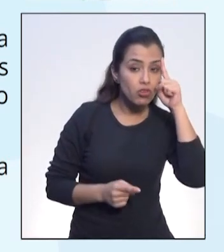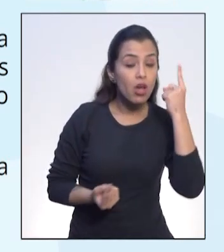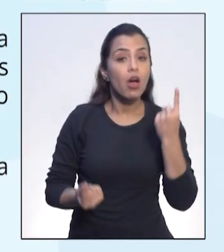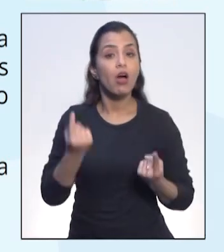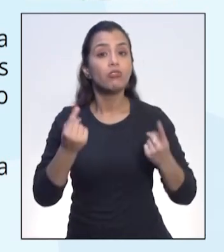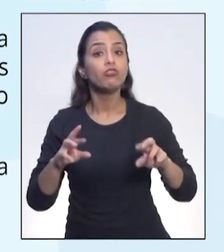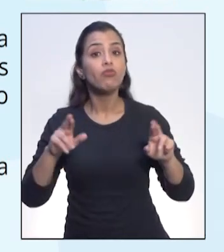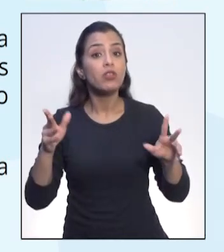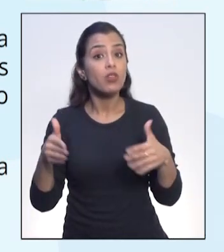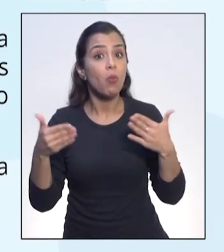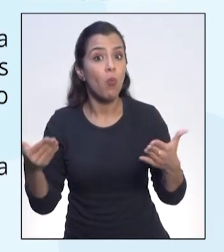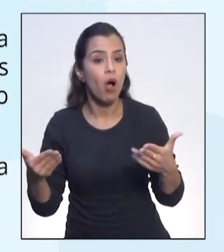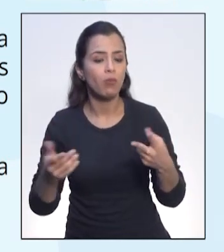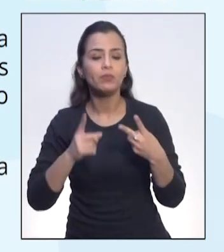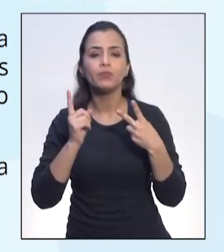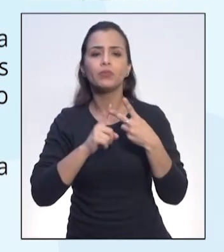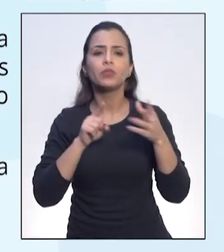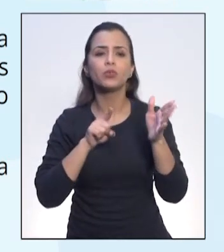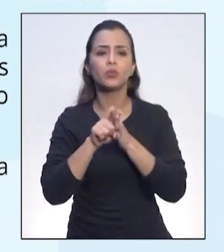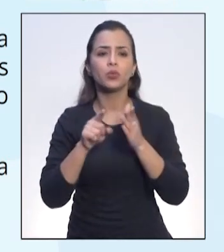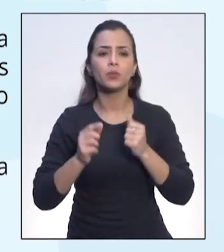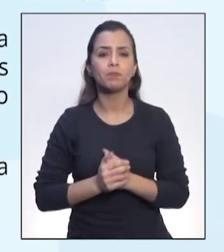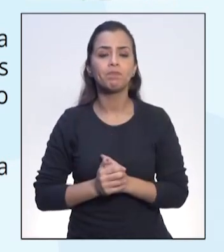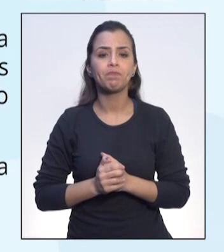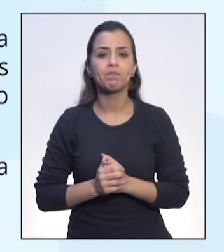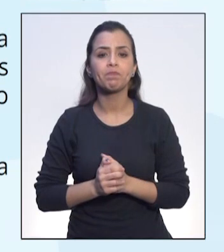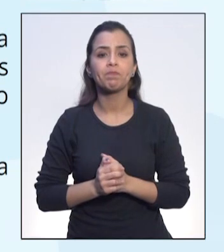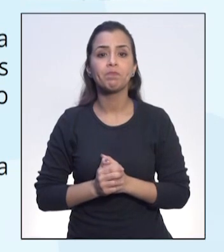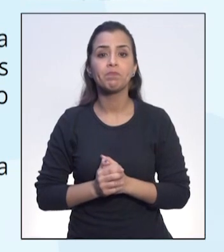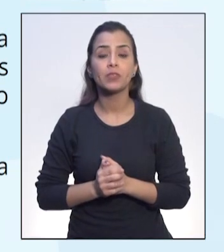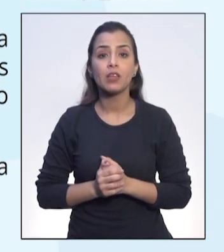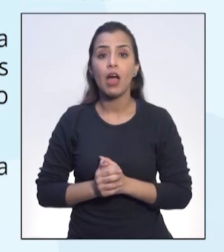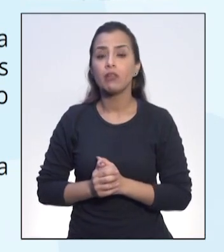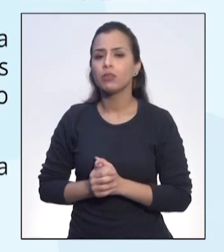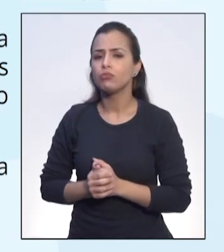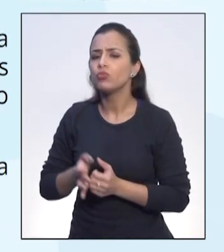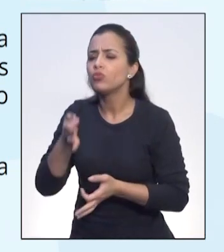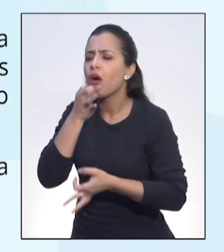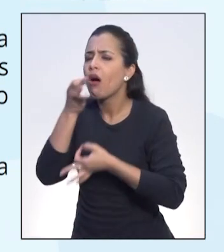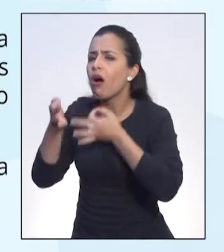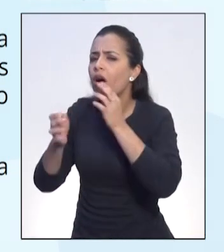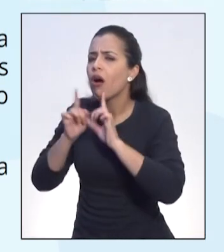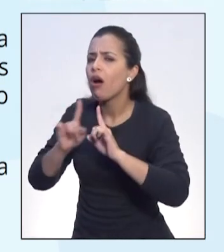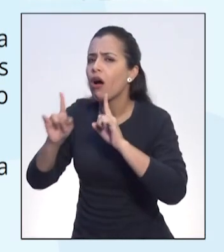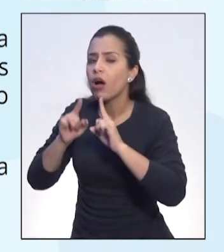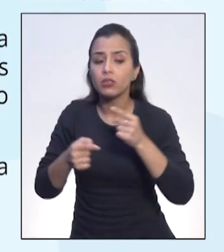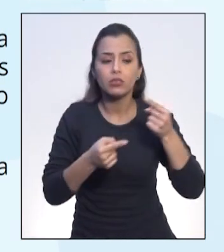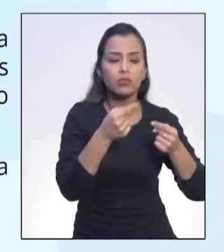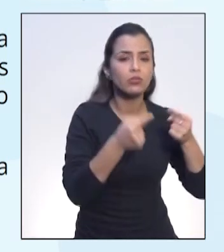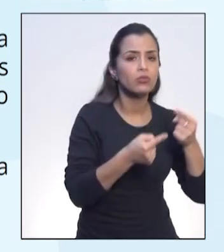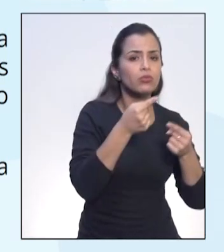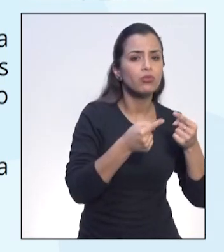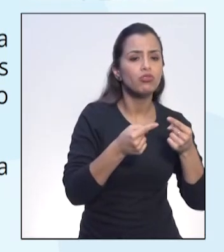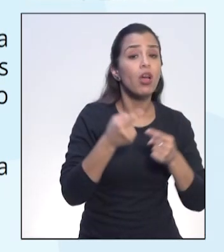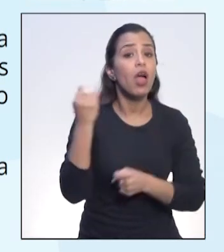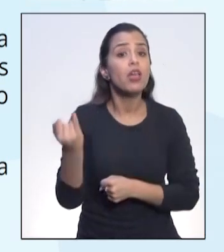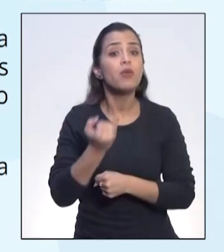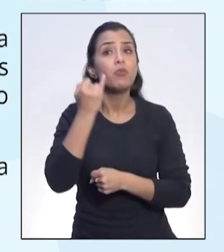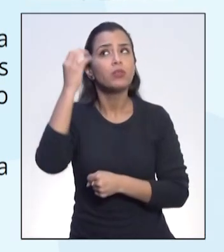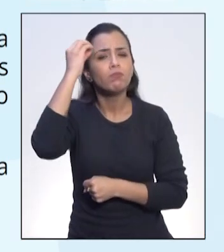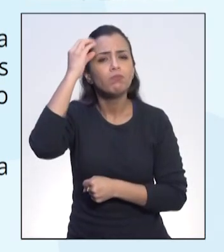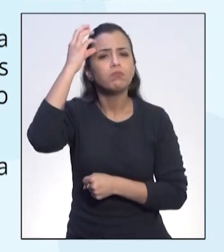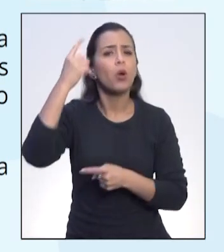são essas? E a nossa segunda pergunta: qual a importância do criticar e do discutir para a construção